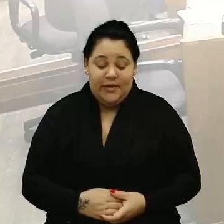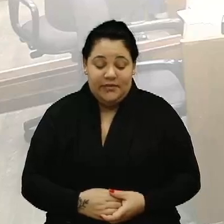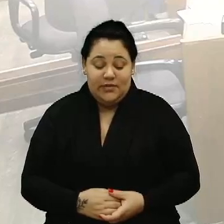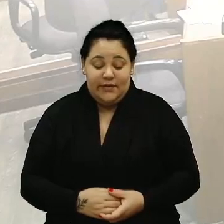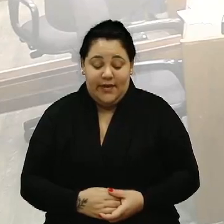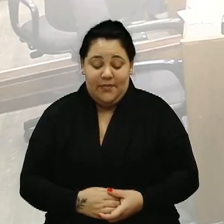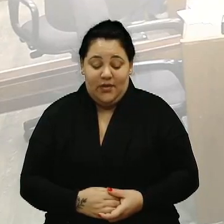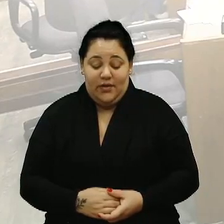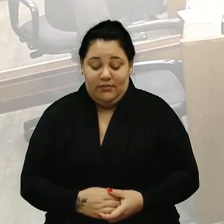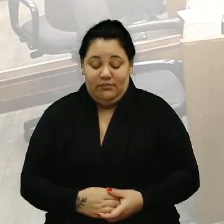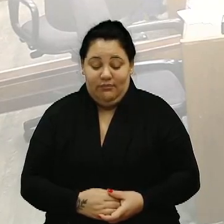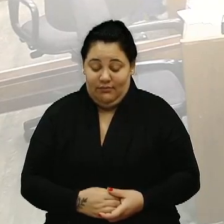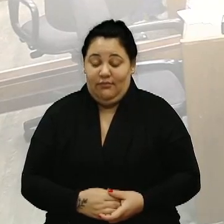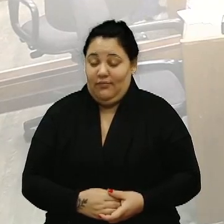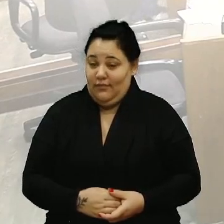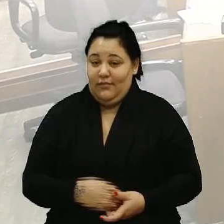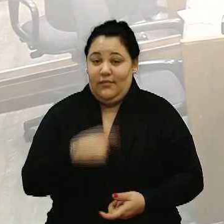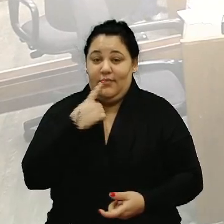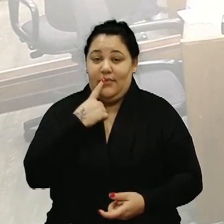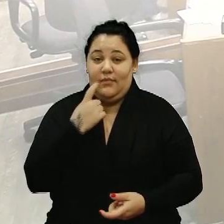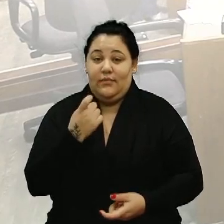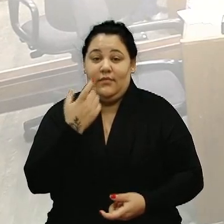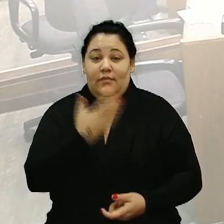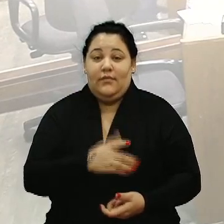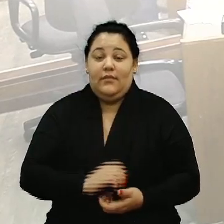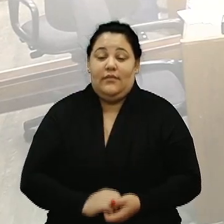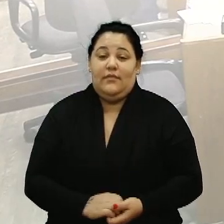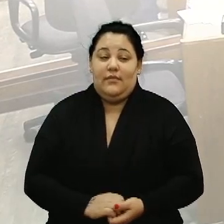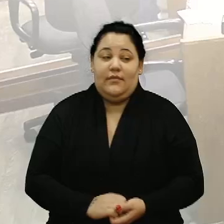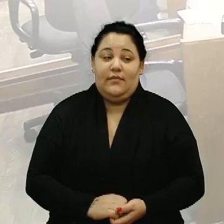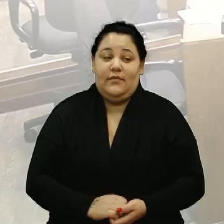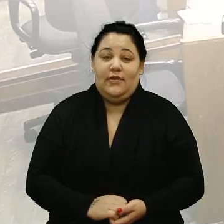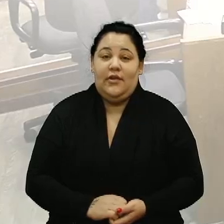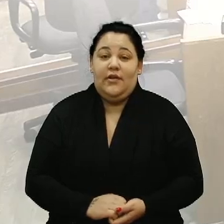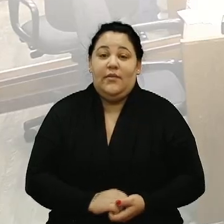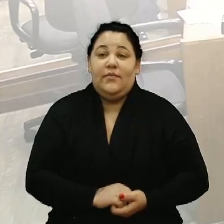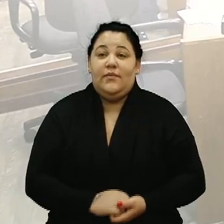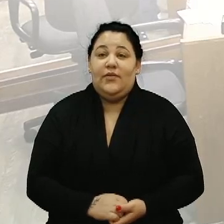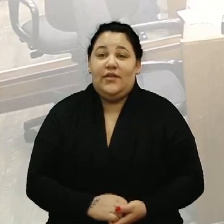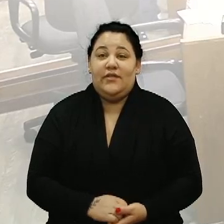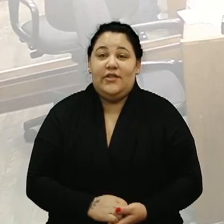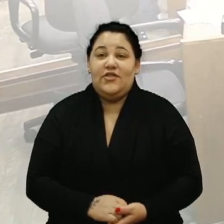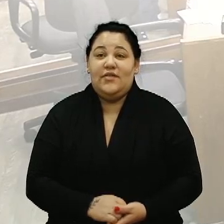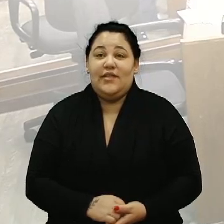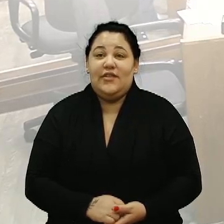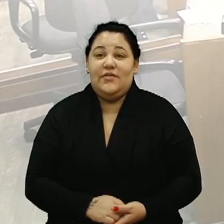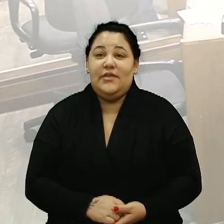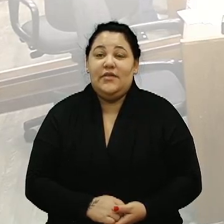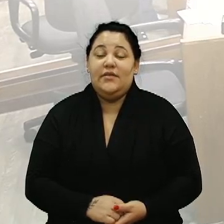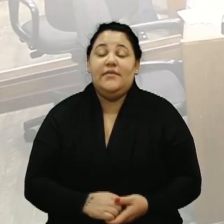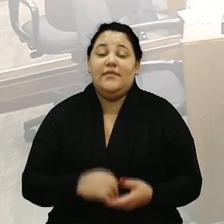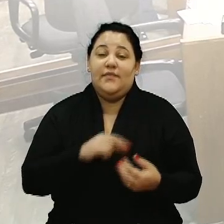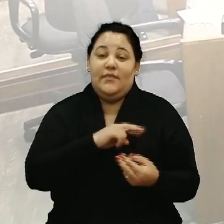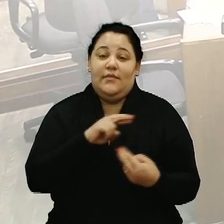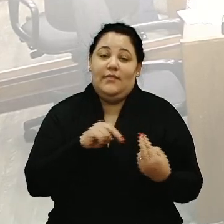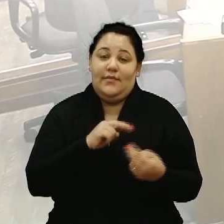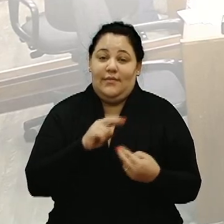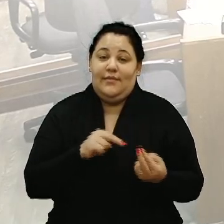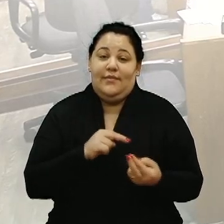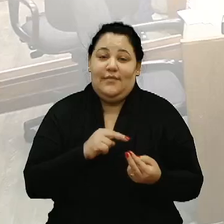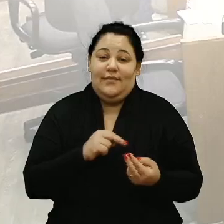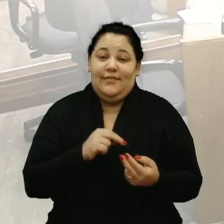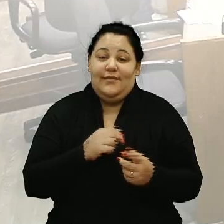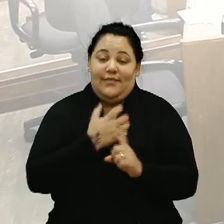Voto, vereadora Rose Frigieri. Bom dia. A reforma que prejudica os PCDs